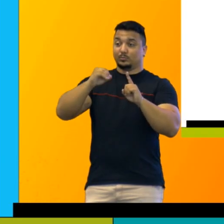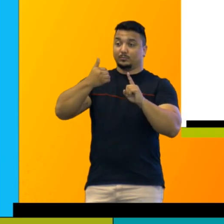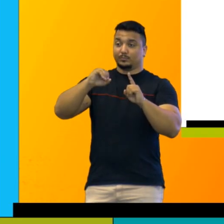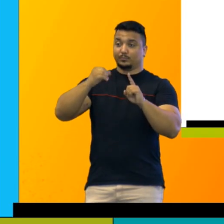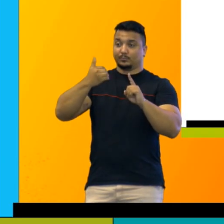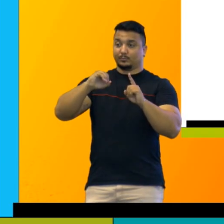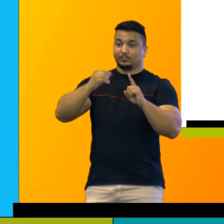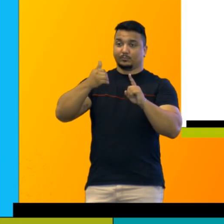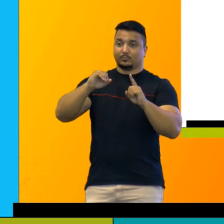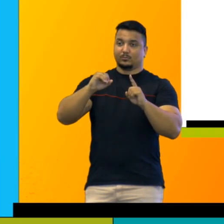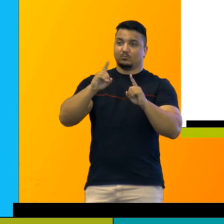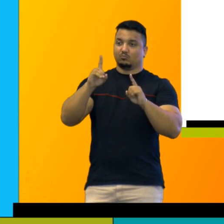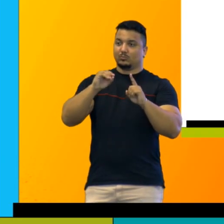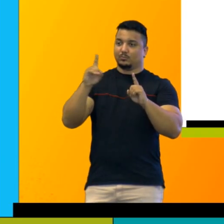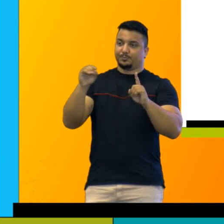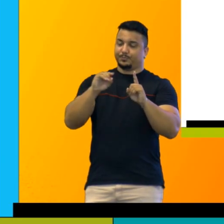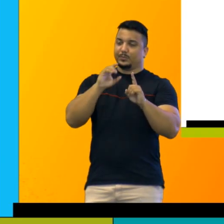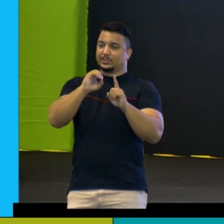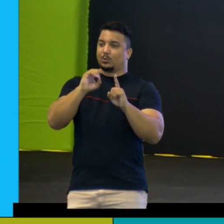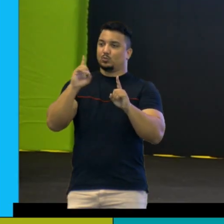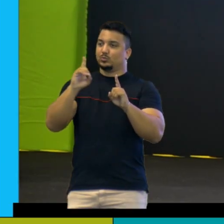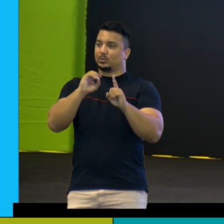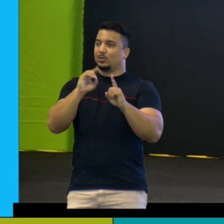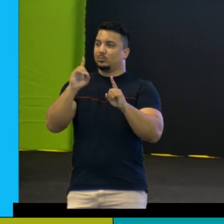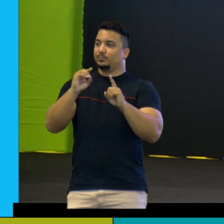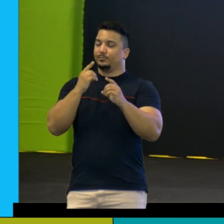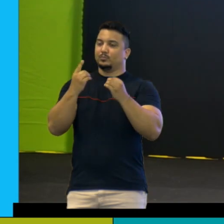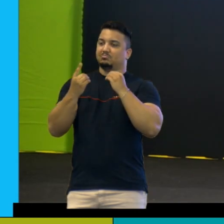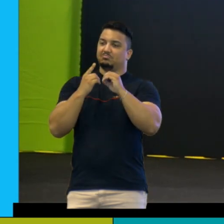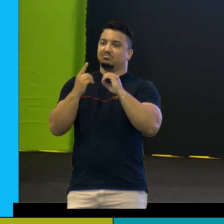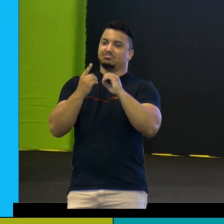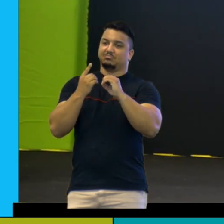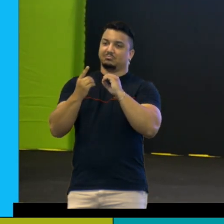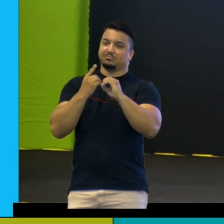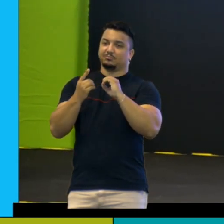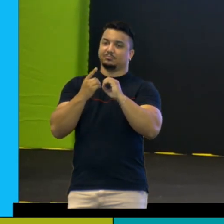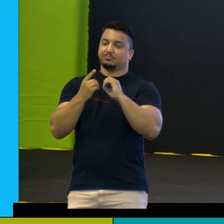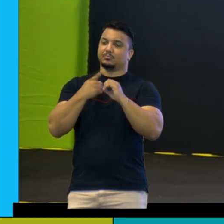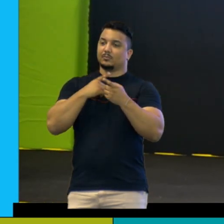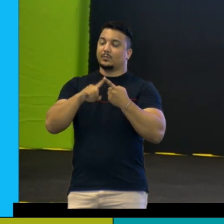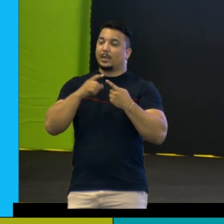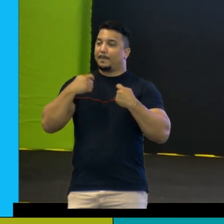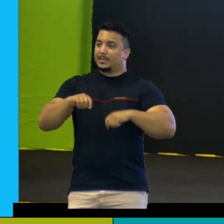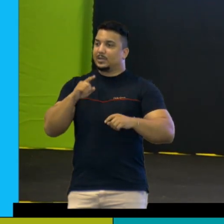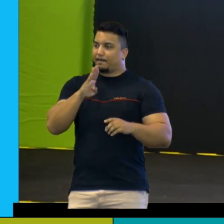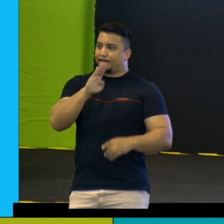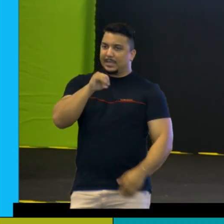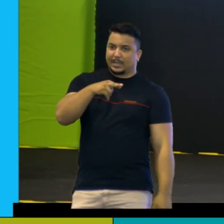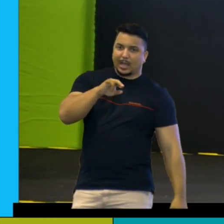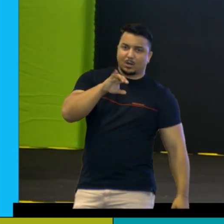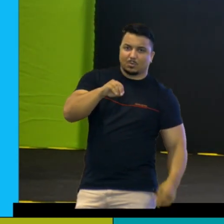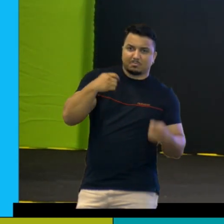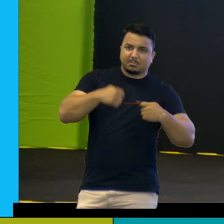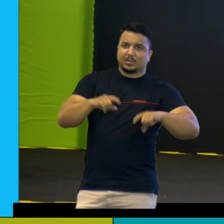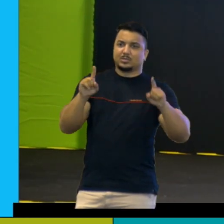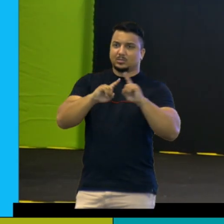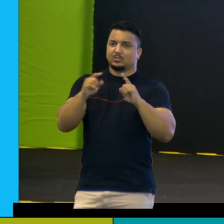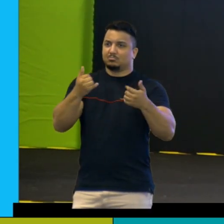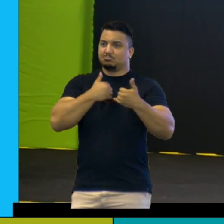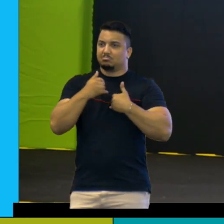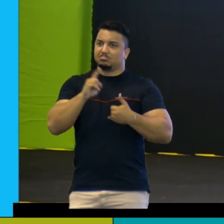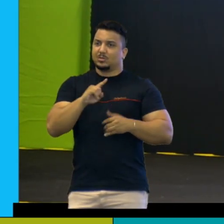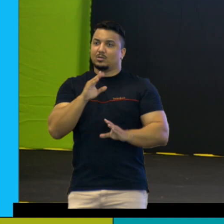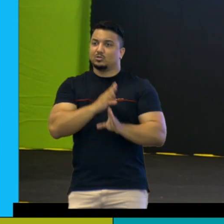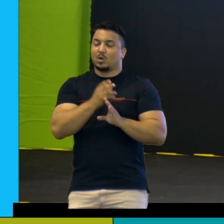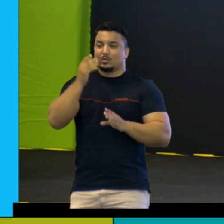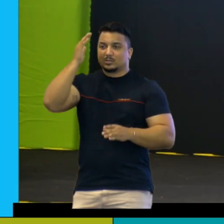Enem. Questãozinha dá para fechar. E eu nem preciso saber o que é binário. É só